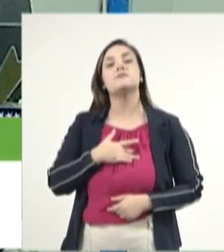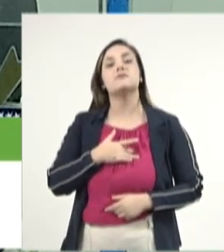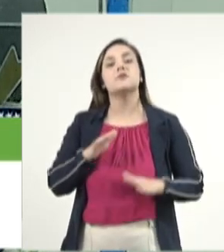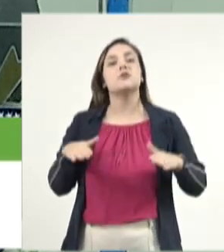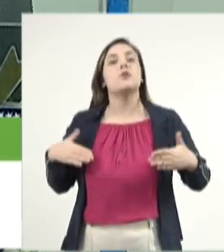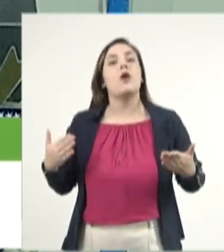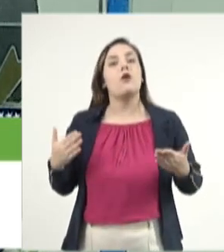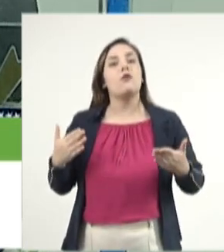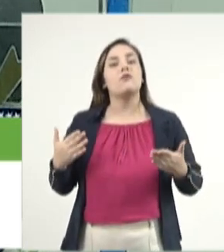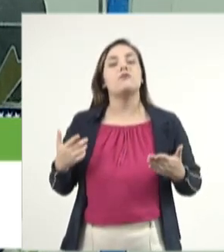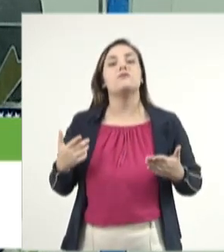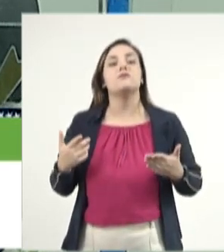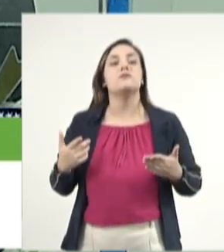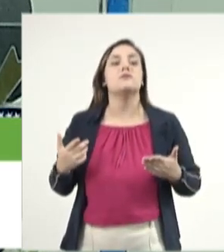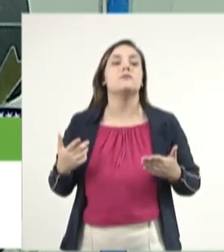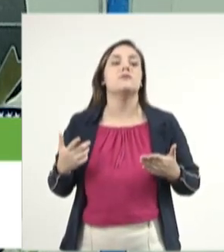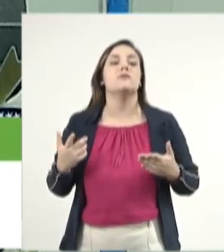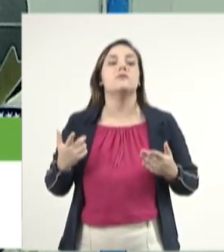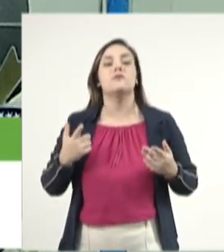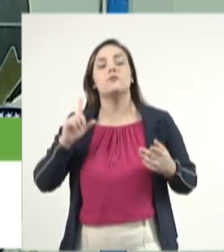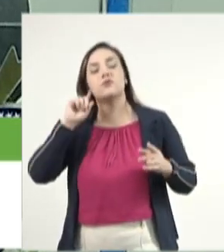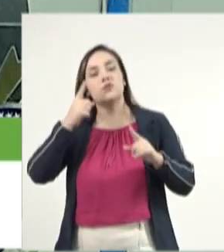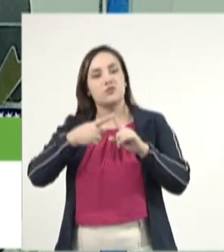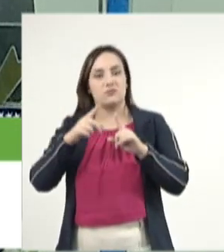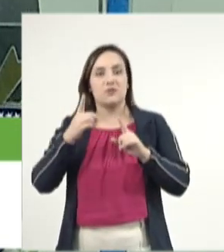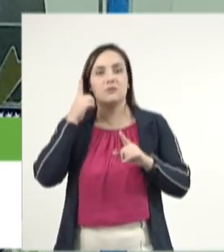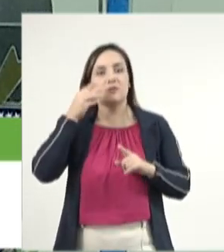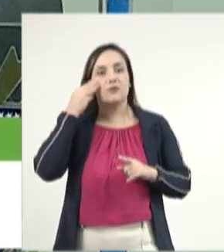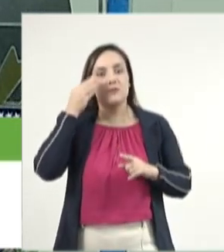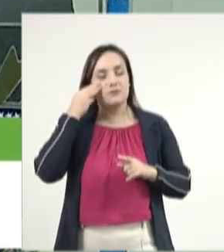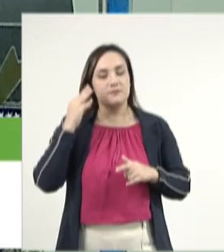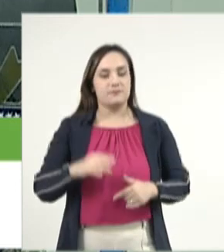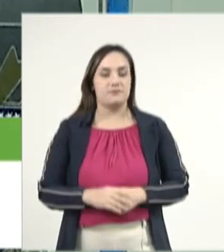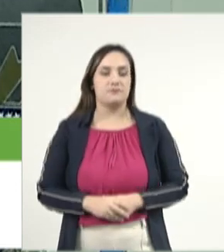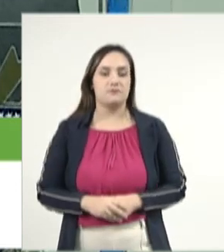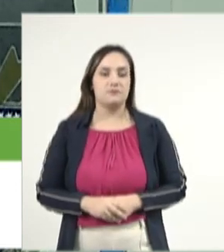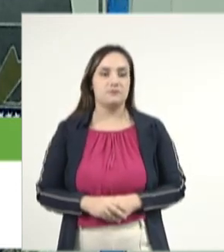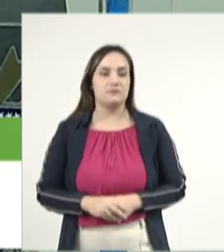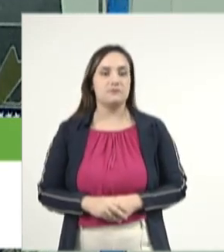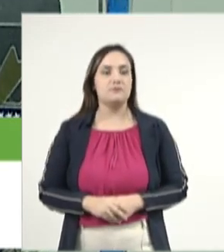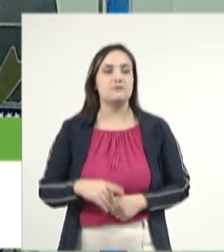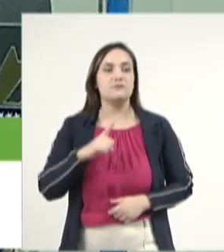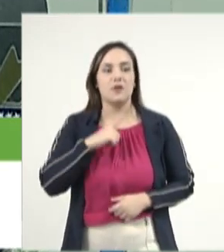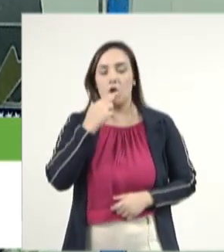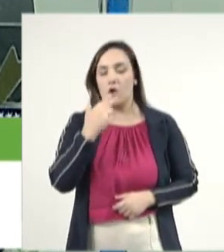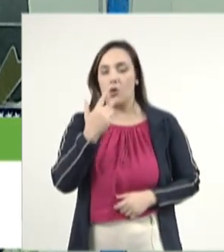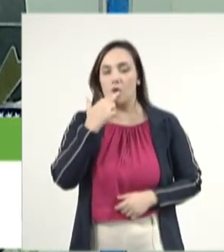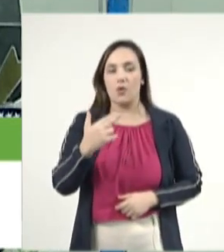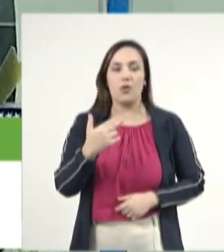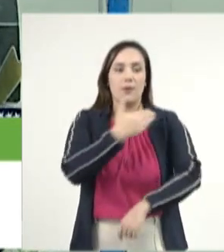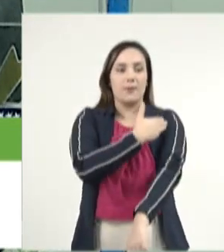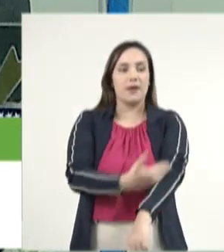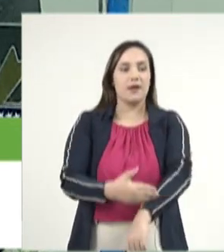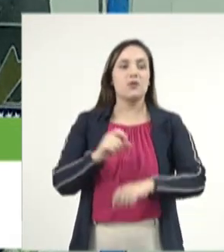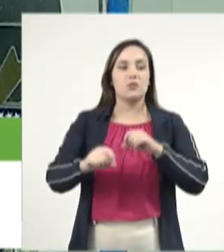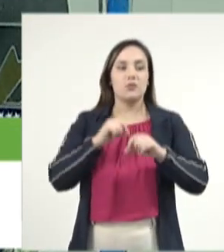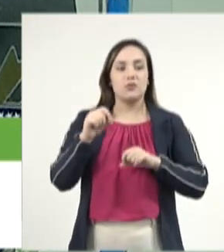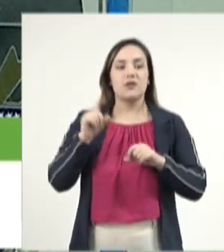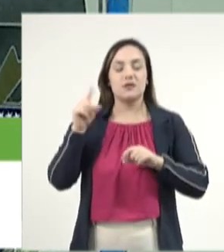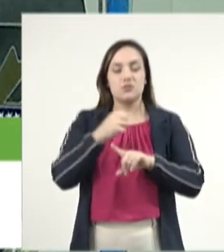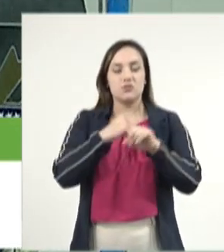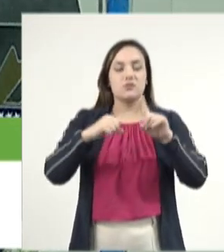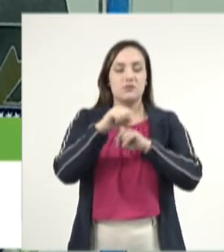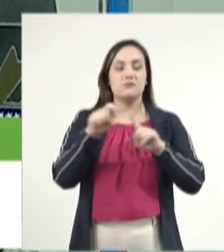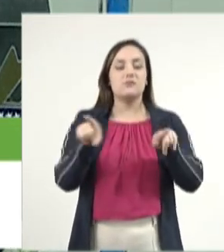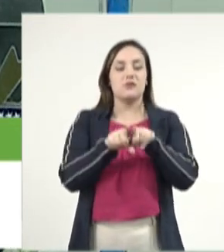Caseiro, ao trazer essa campanha também para o calendário oficial de eventos, com a cor branca, é mobilizar a sociedade, o próprio poder